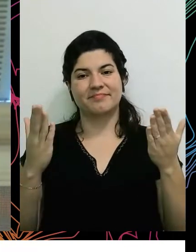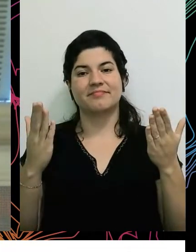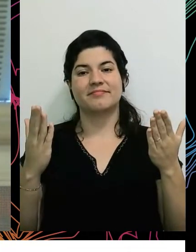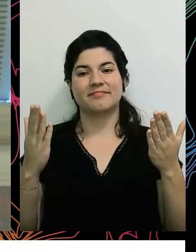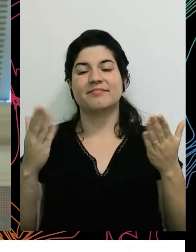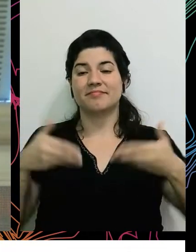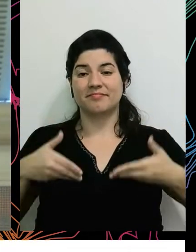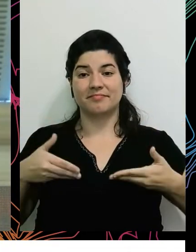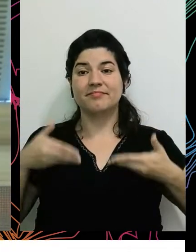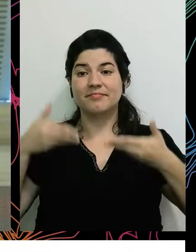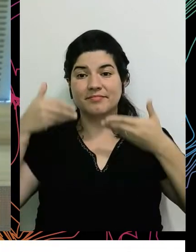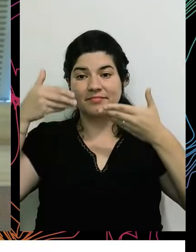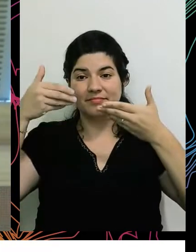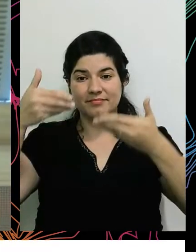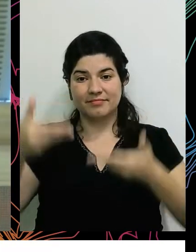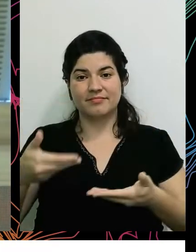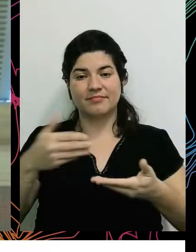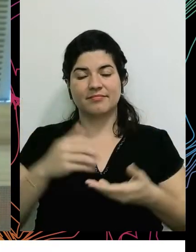invitada.